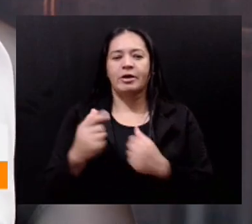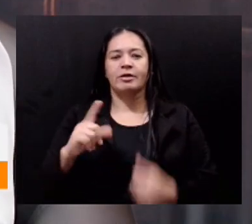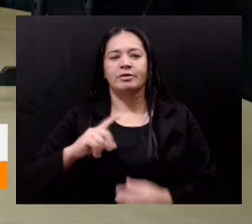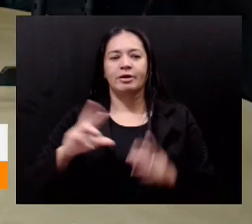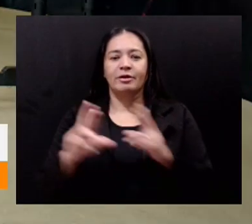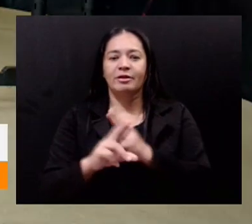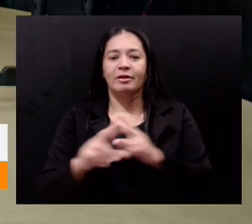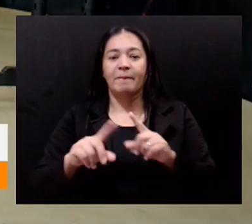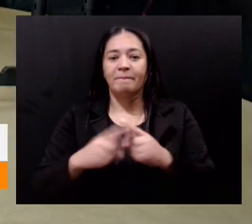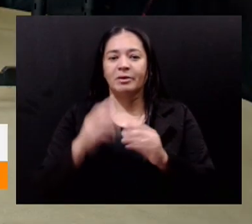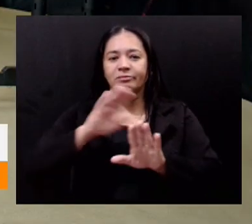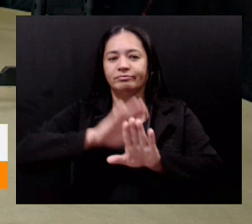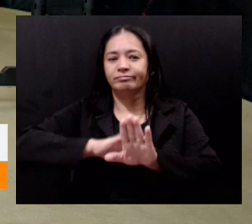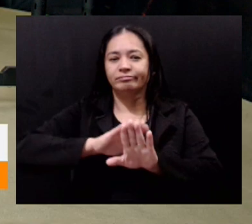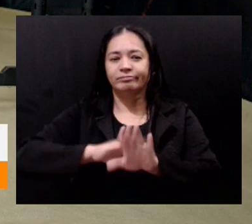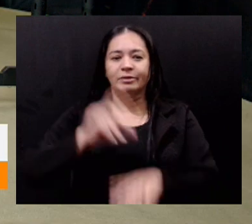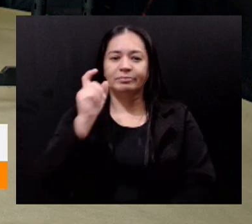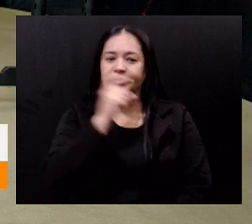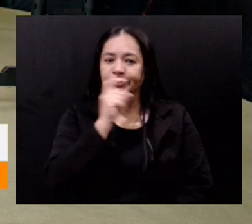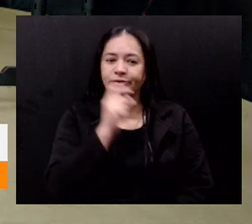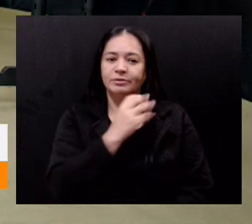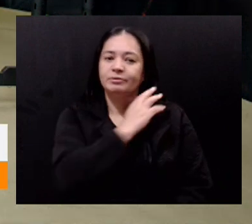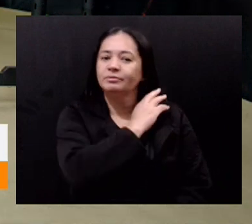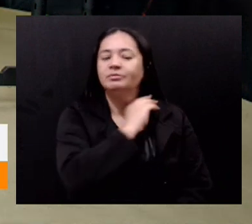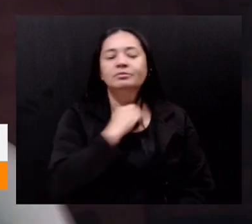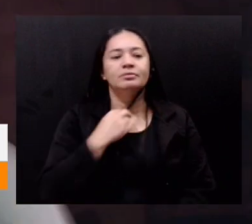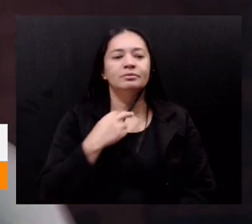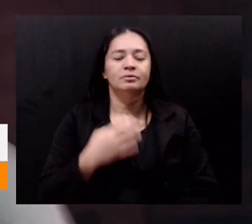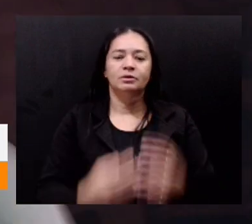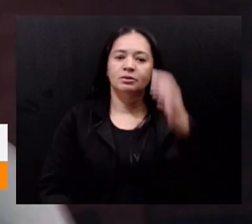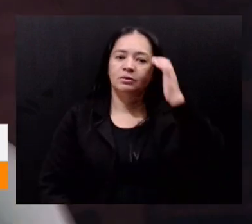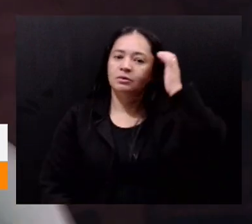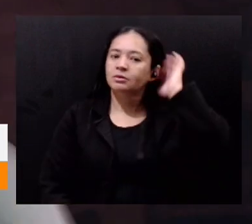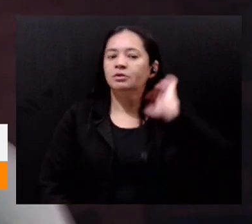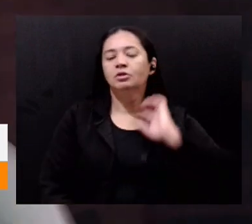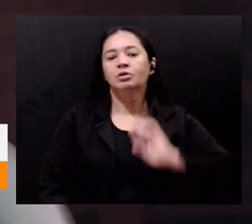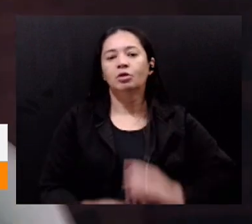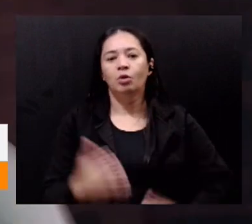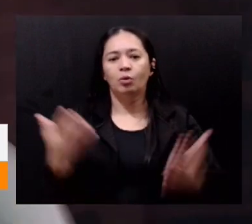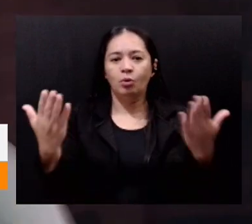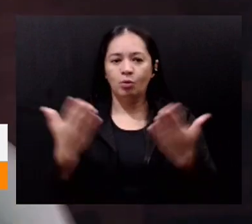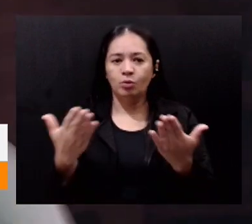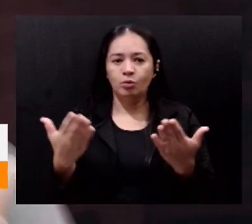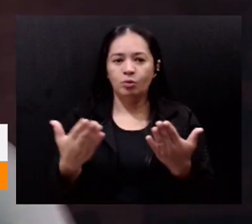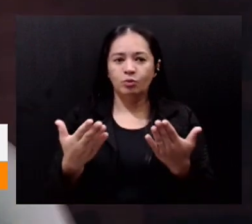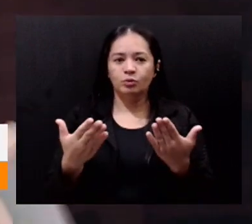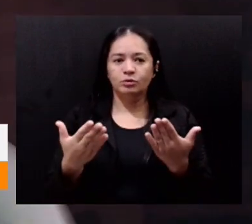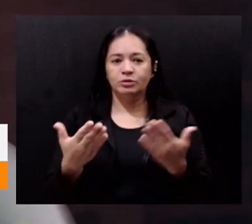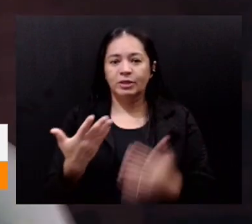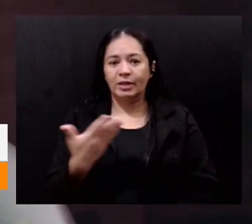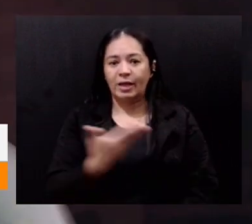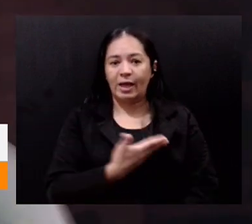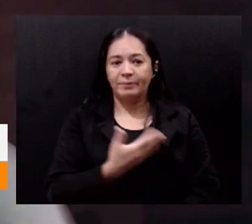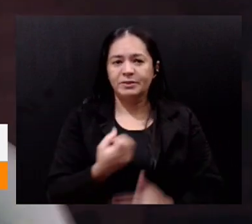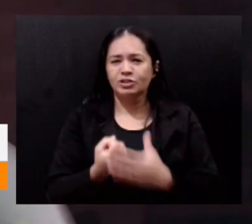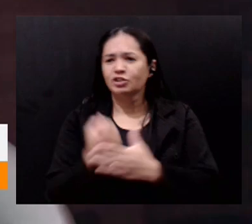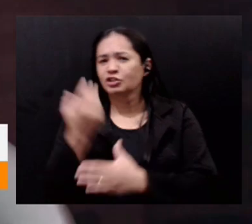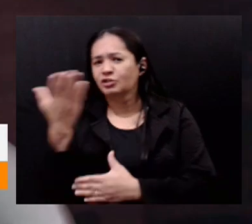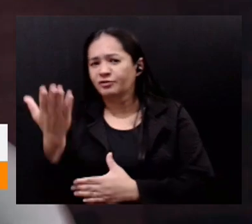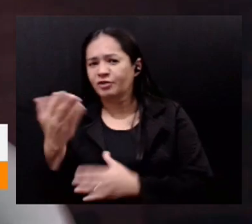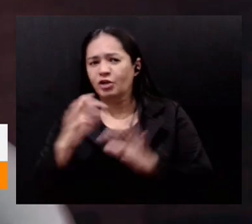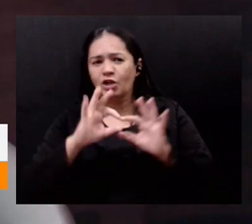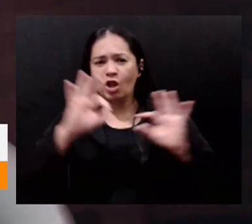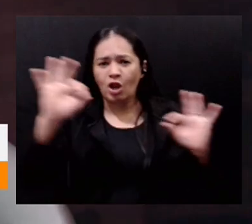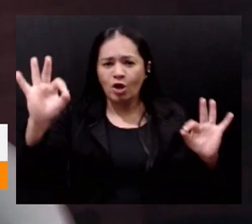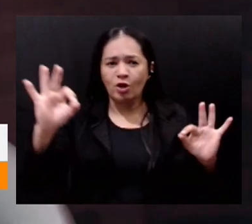É legal né. a gente ter hoje o conceito, por exemplo, amizades de fora, amizades que estão longe, que a gente não tem mais esse Uhum. contato, a gente